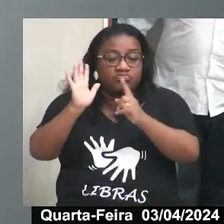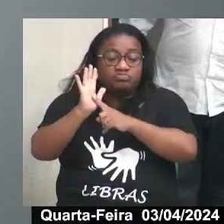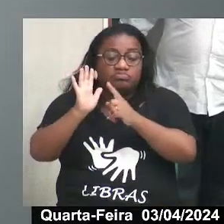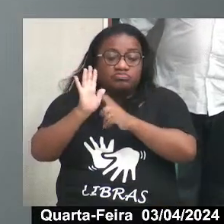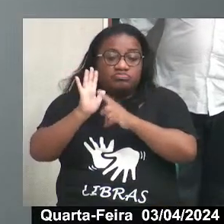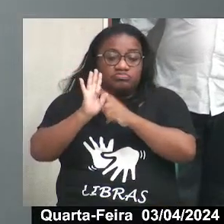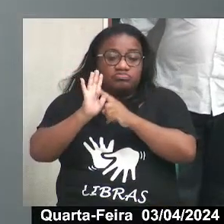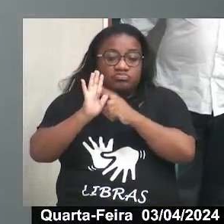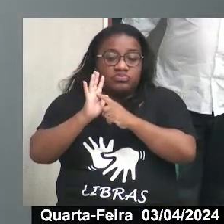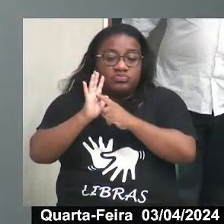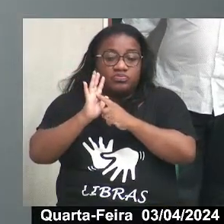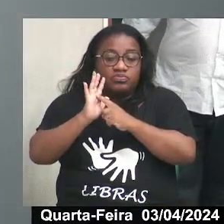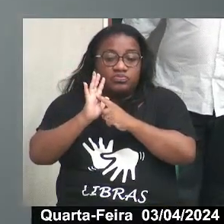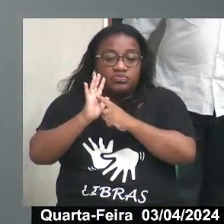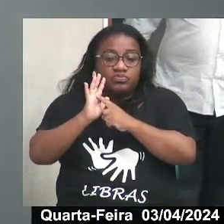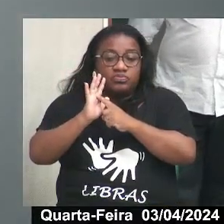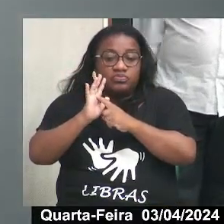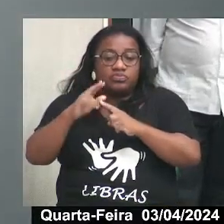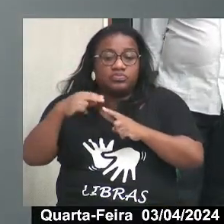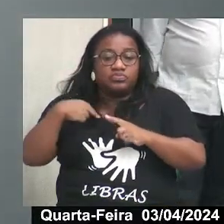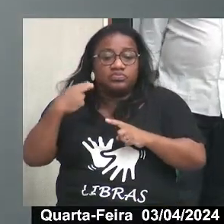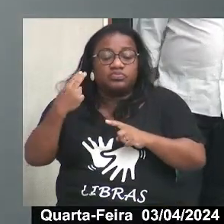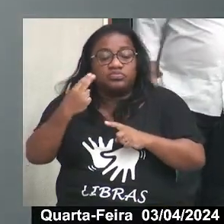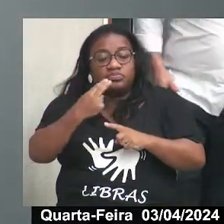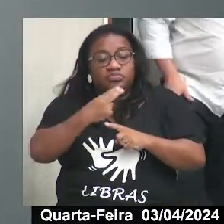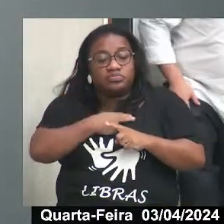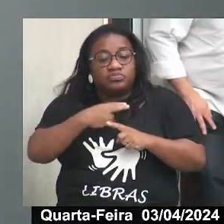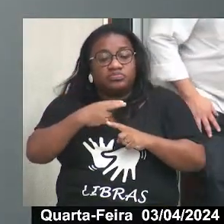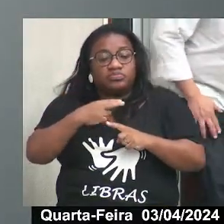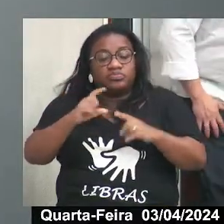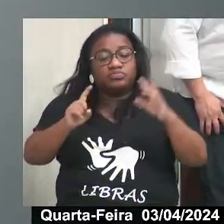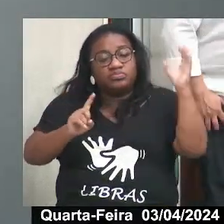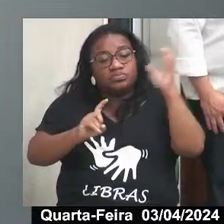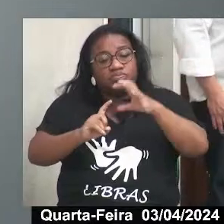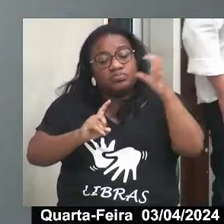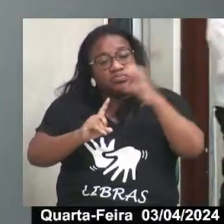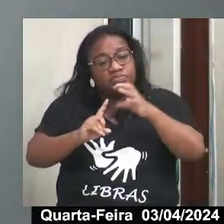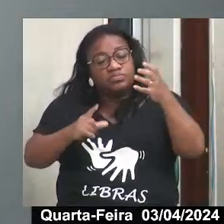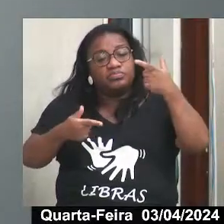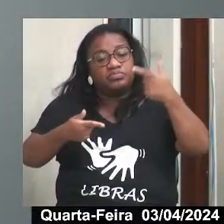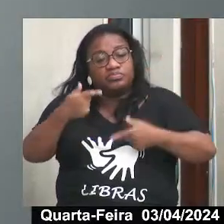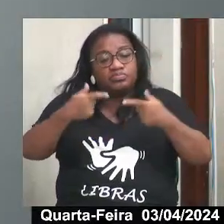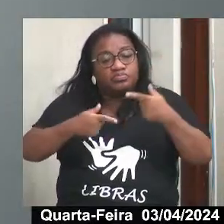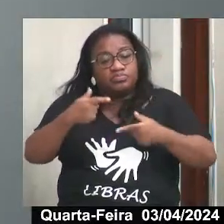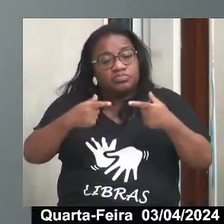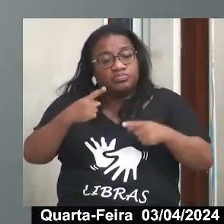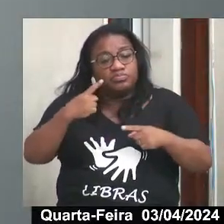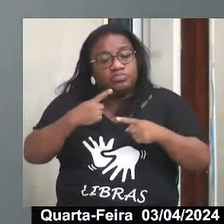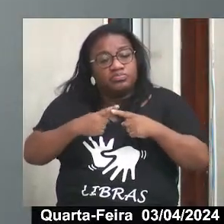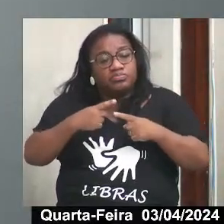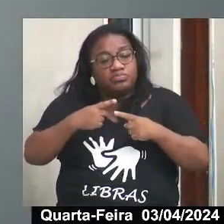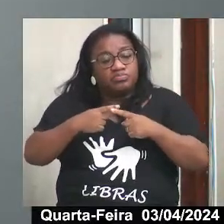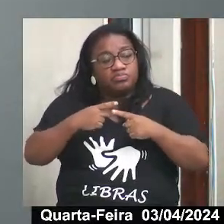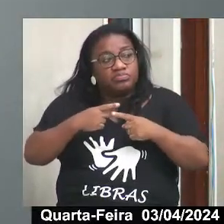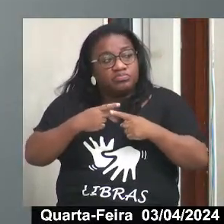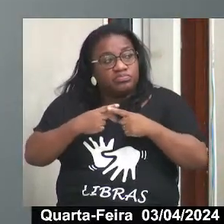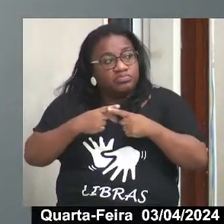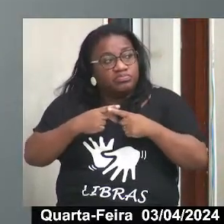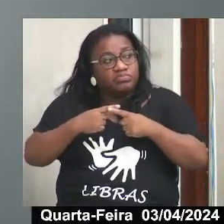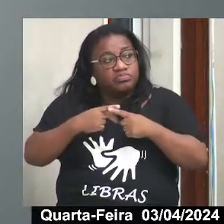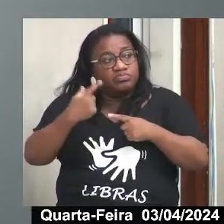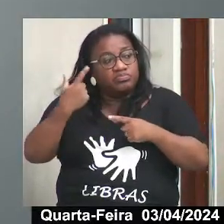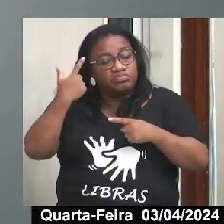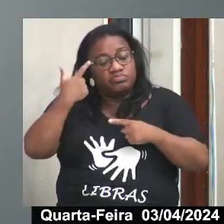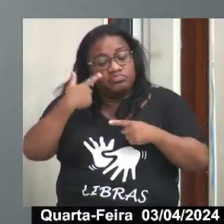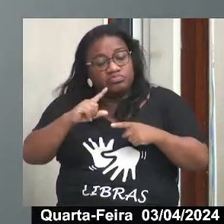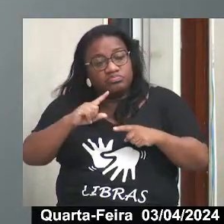primeiro ponto, o nosso mandato sofreu um processo de perseguição política, porque a nossa defesa foi